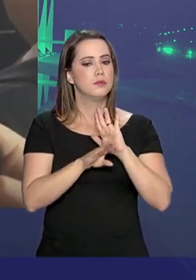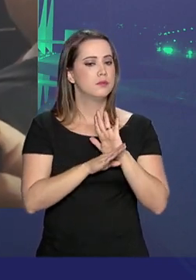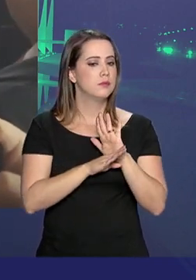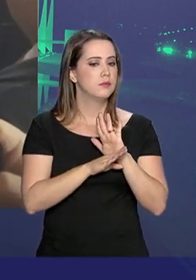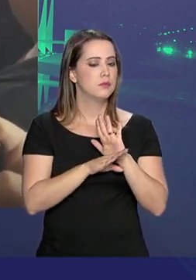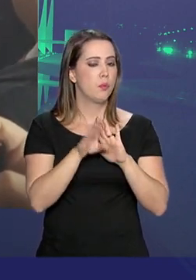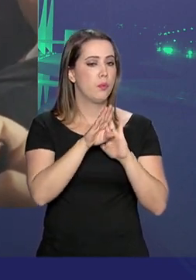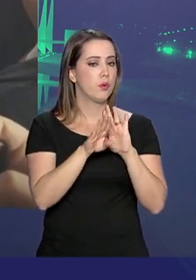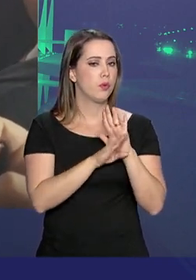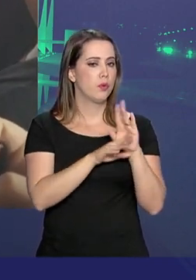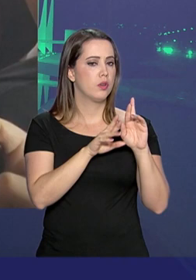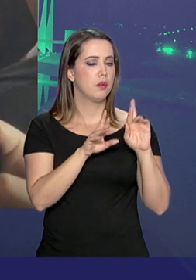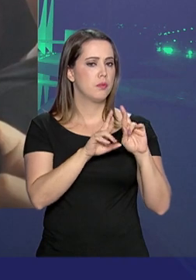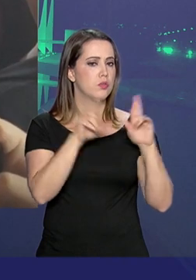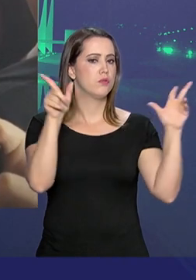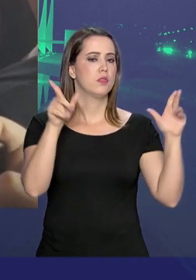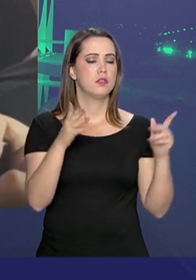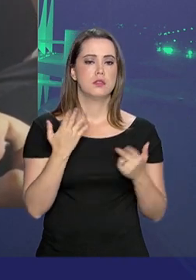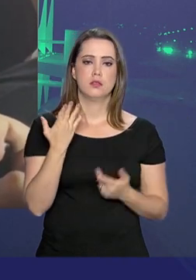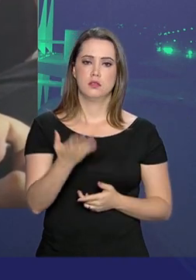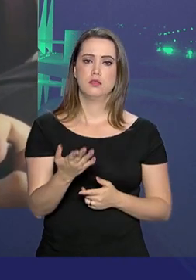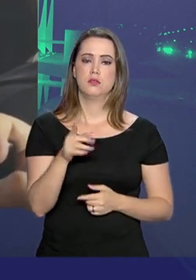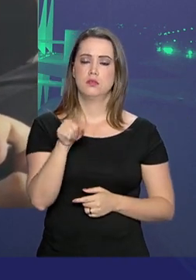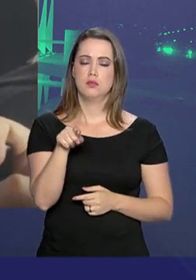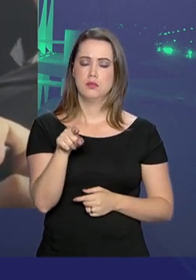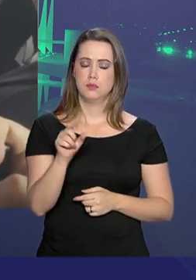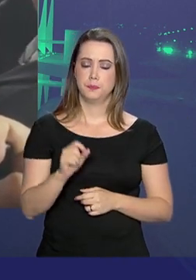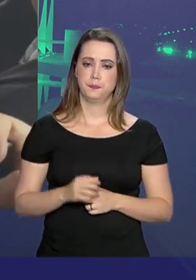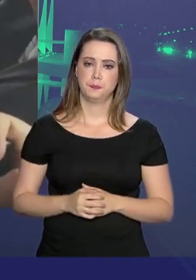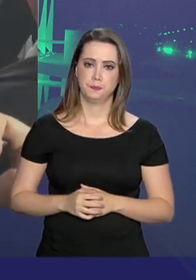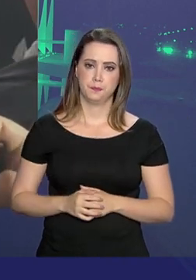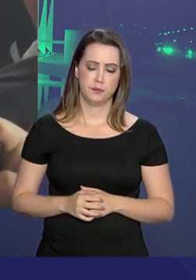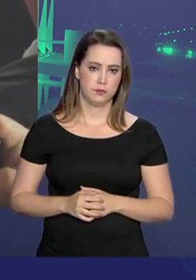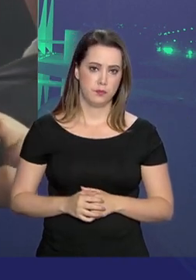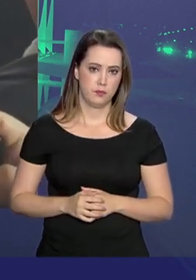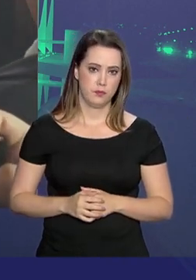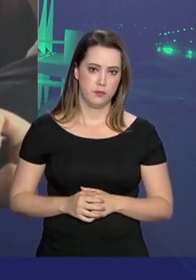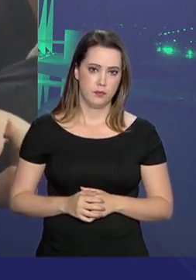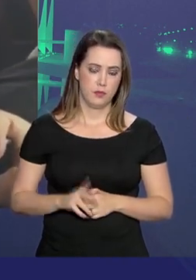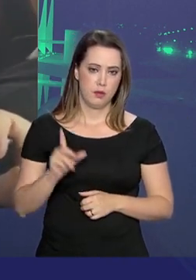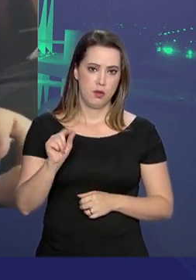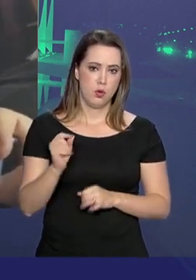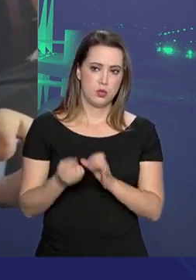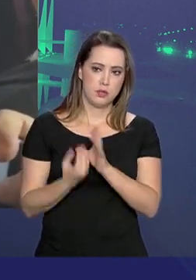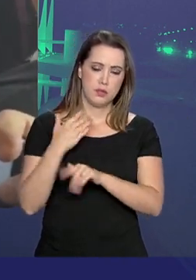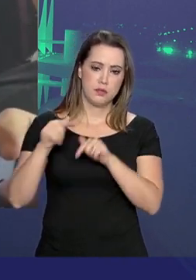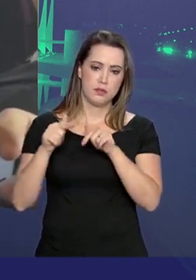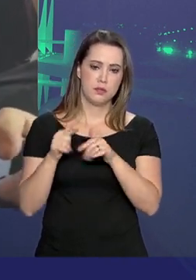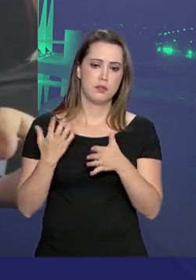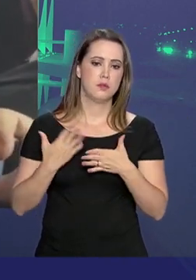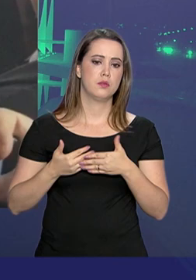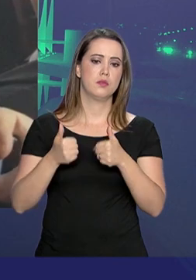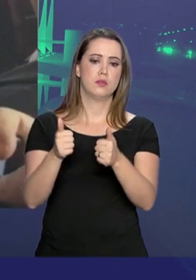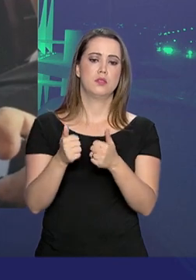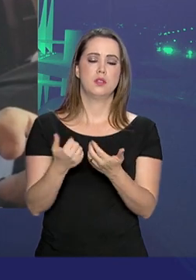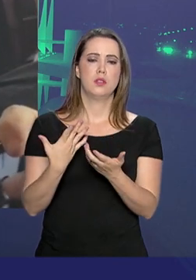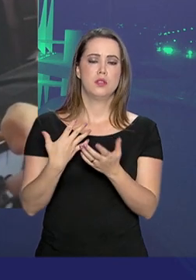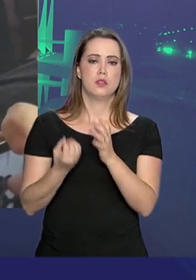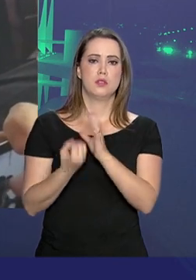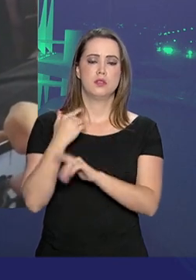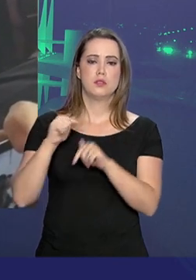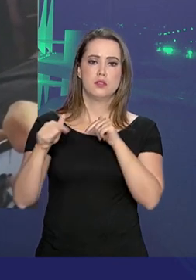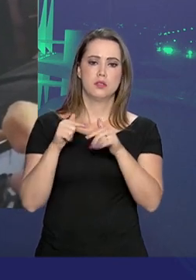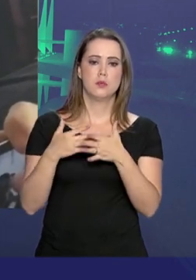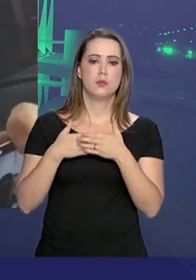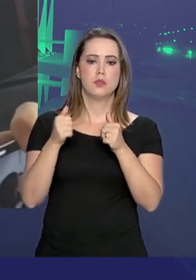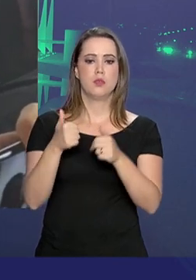regime previdenciário diferente, onde a empregabilidade seja enorme. De índice de emprego para os jovens